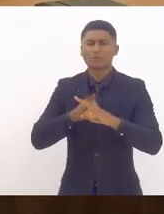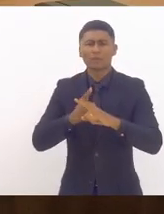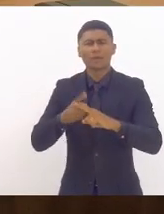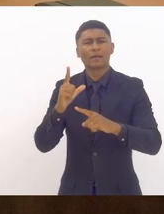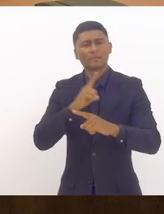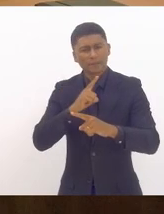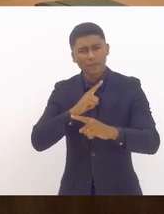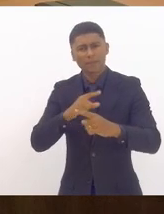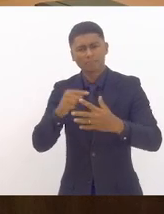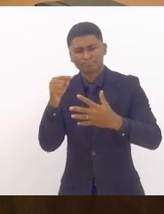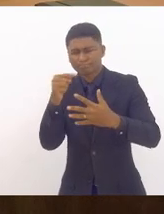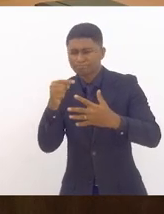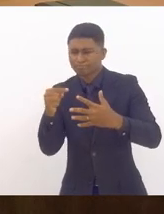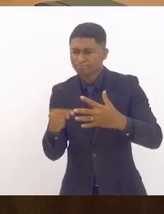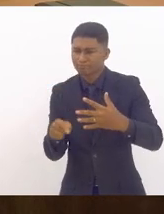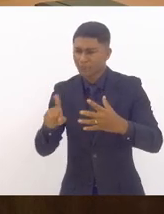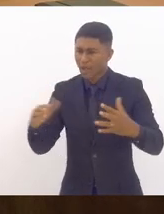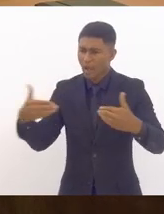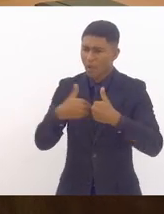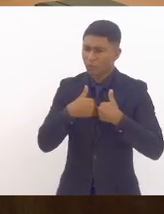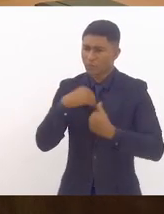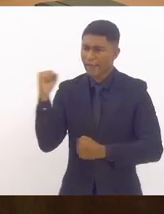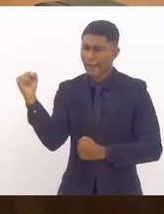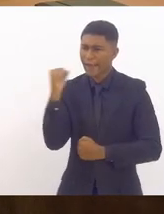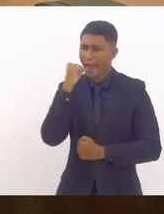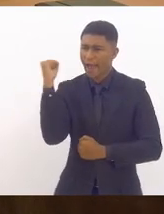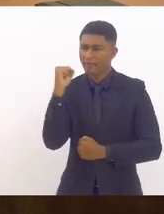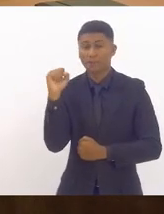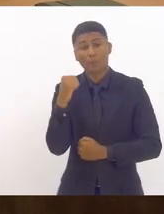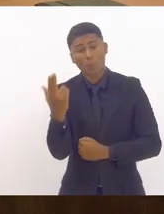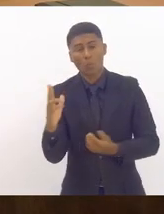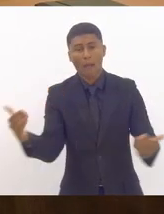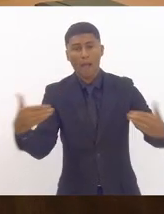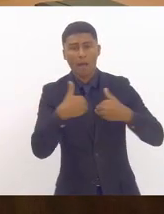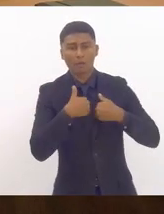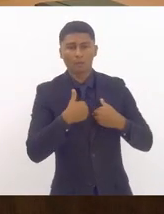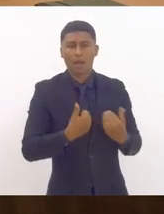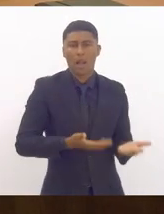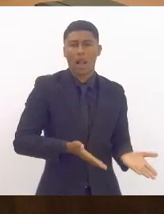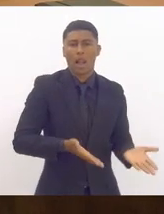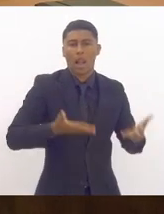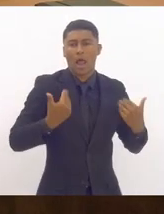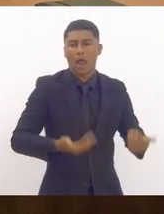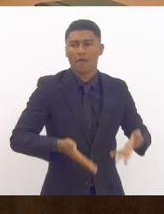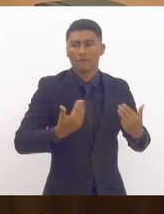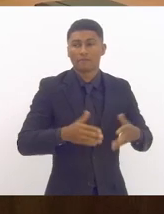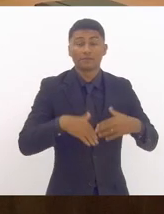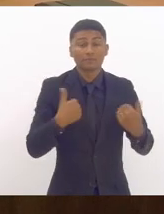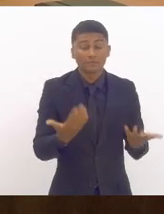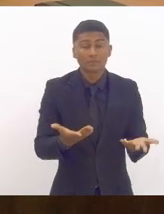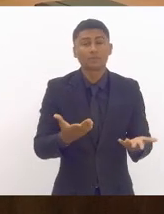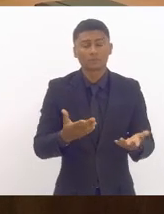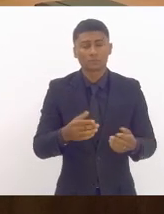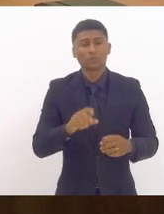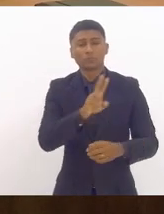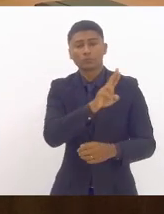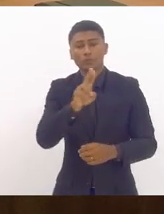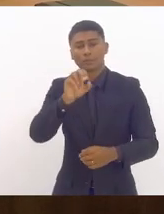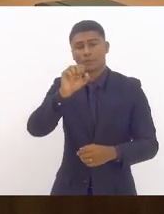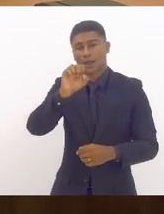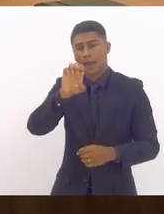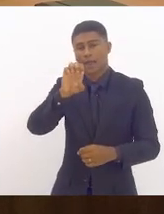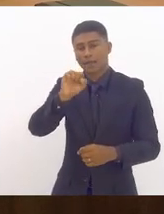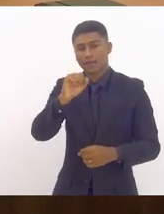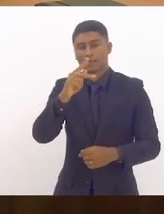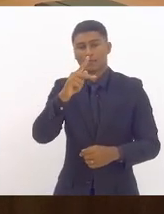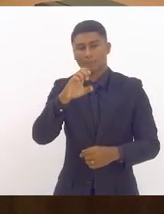de comprometimento. Daí a denominação de espectro autista, razão pela